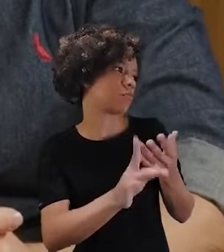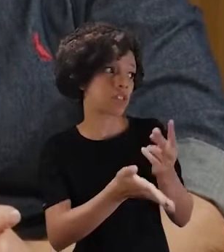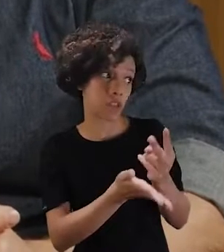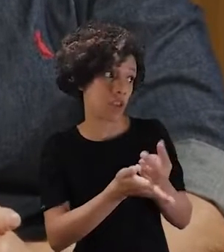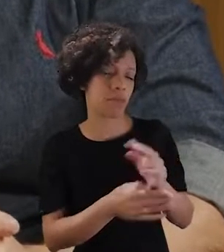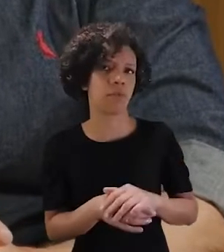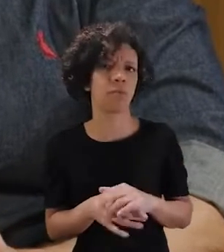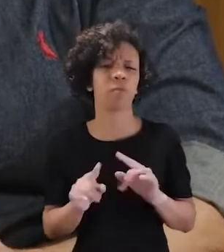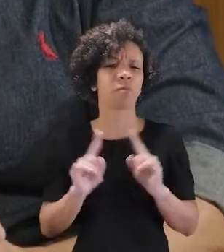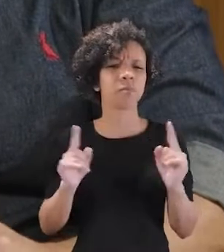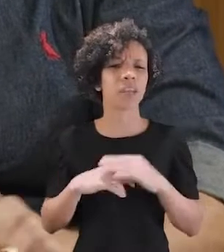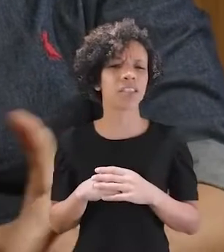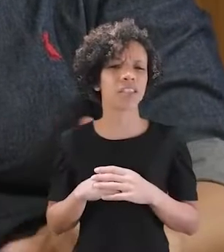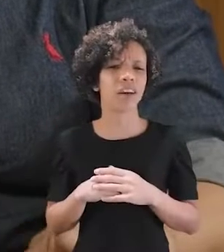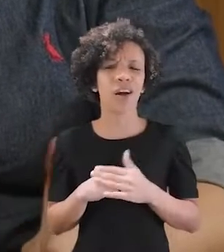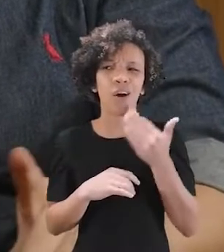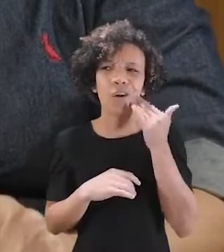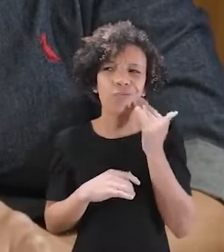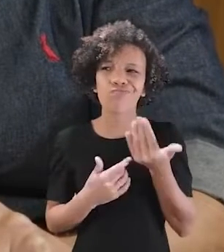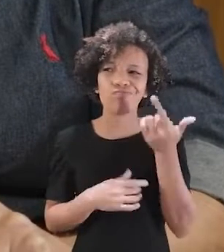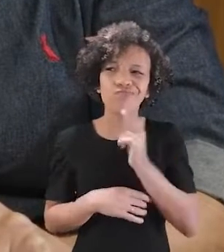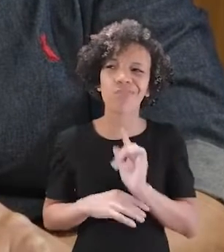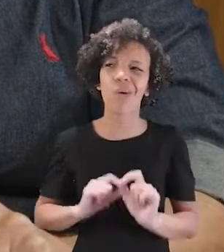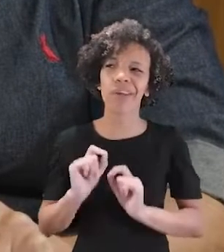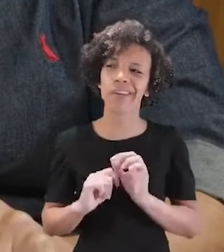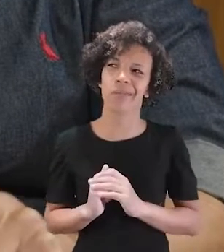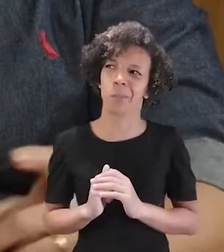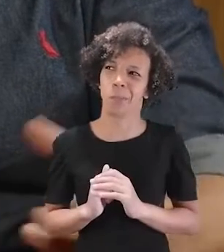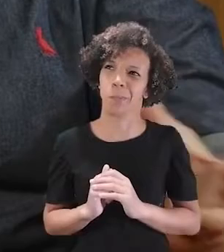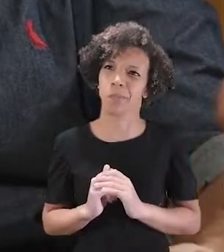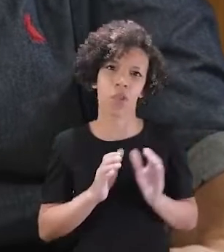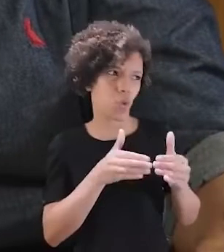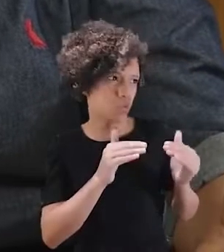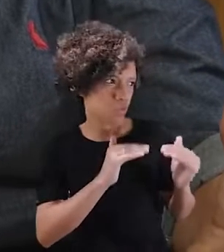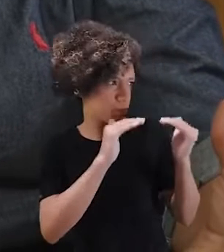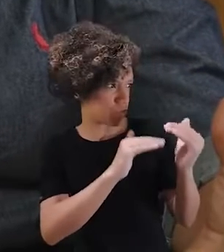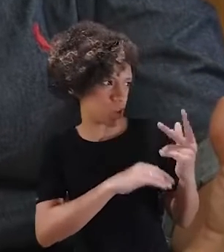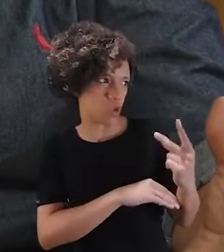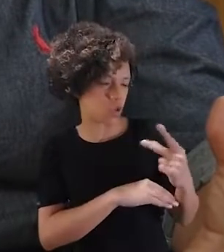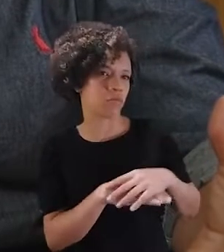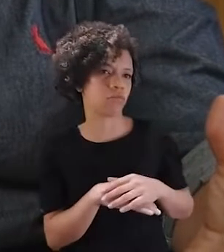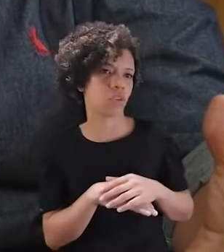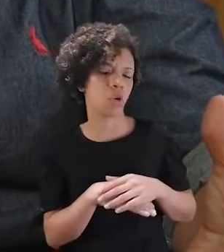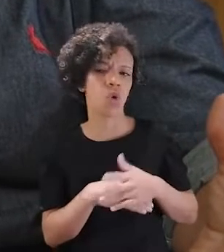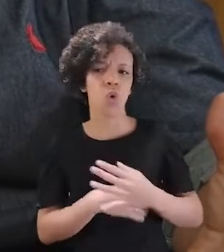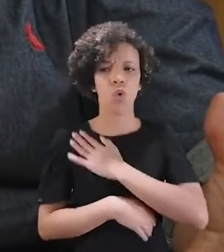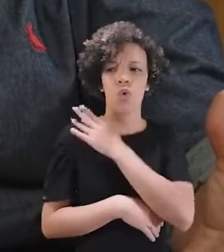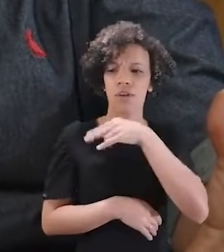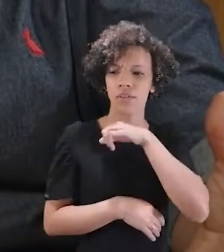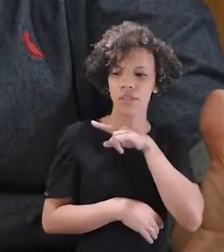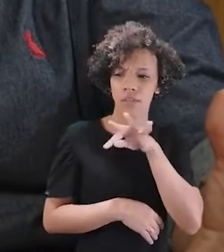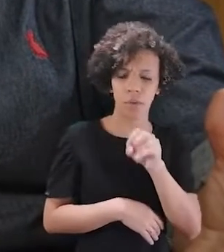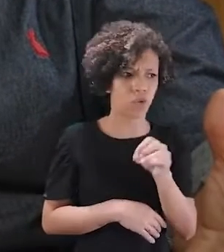do BOPE tal É mas eu não consigo entender Tropa de Elite 2 o nascimento pega um